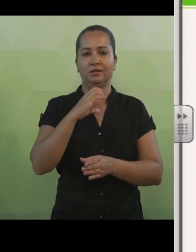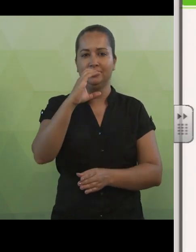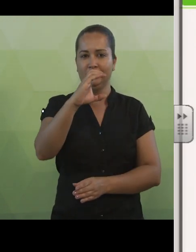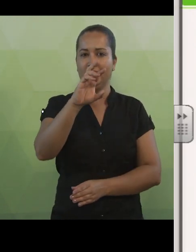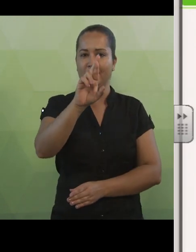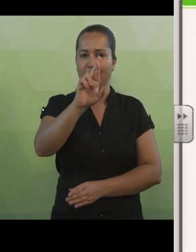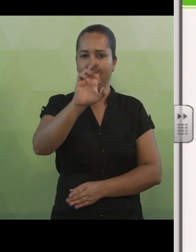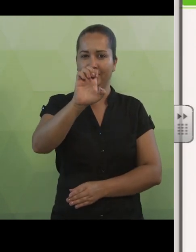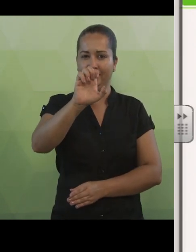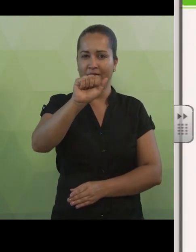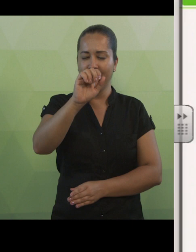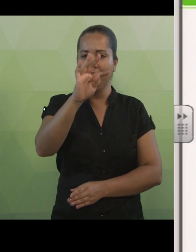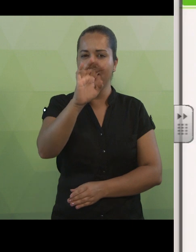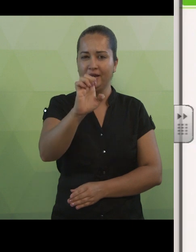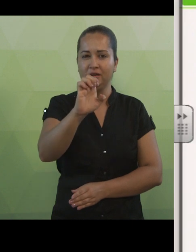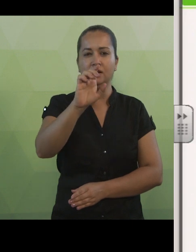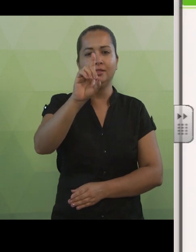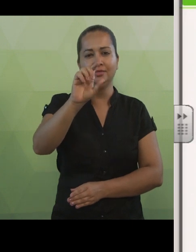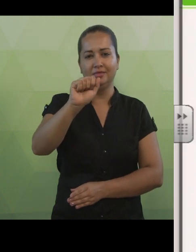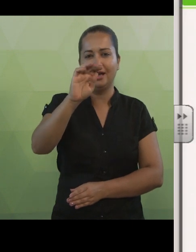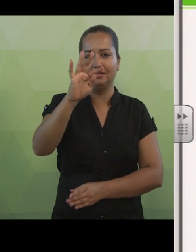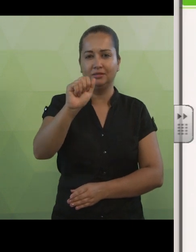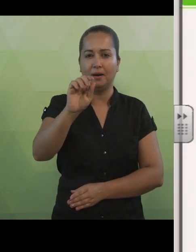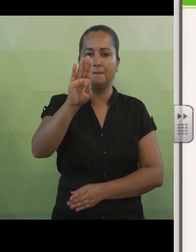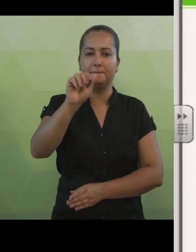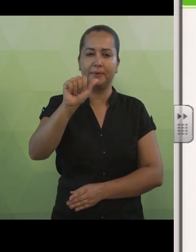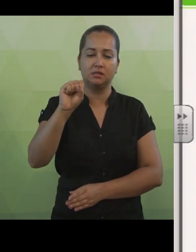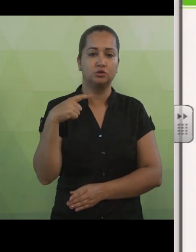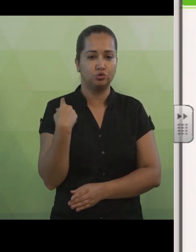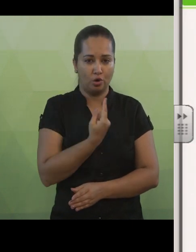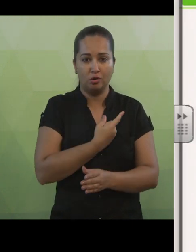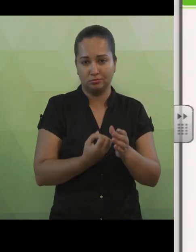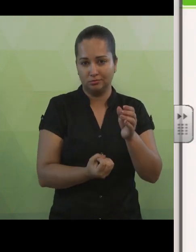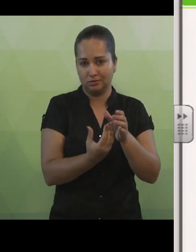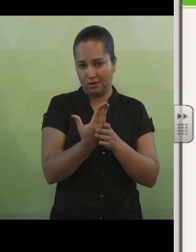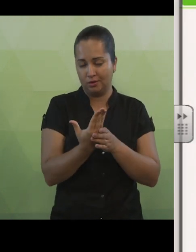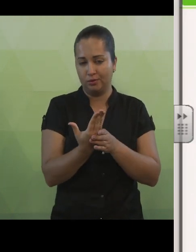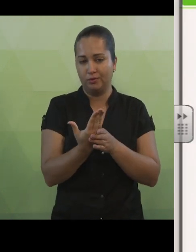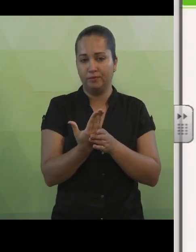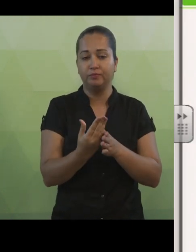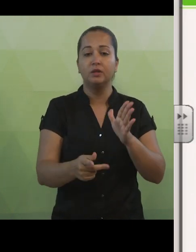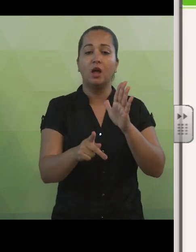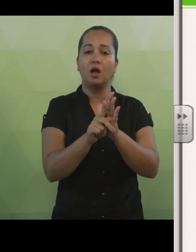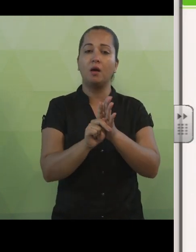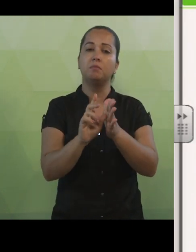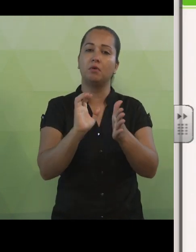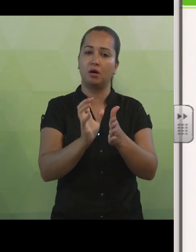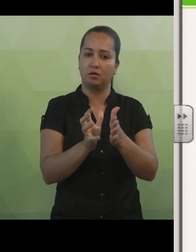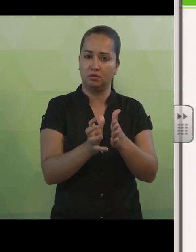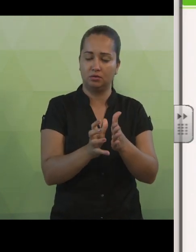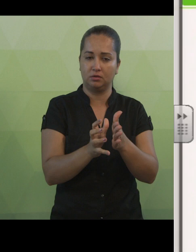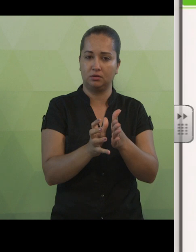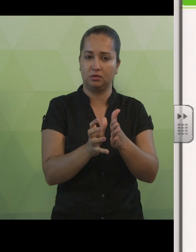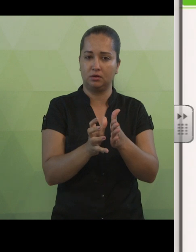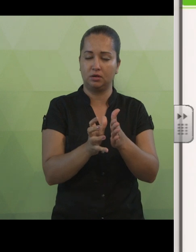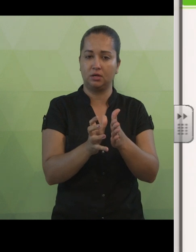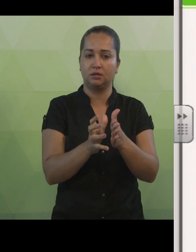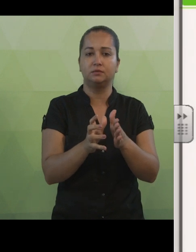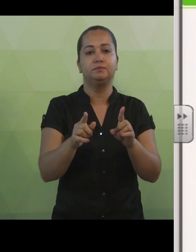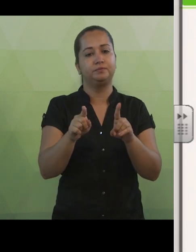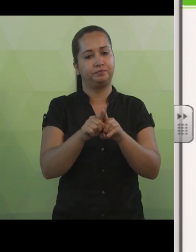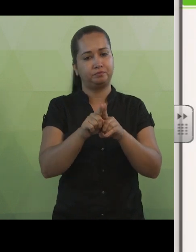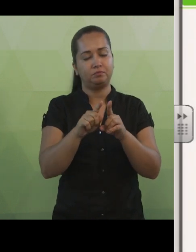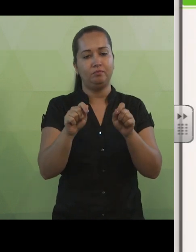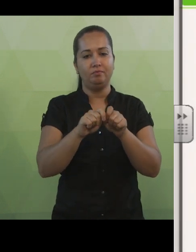create database, certo? Esse aqui foi os bancos de dados que a gente criou. O próprio banco de dados, ele cria esse banco de dados aqui